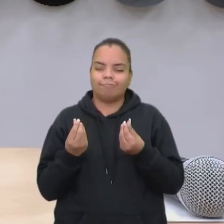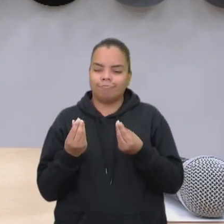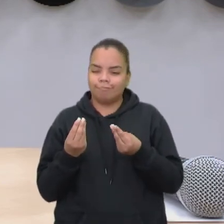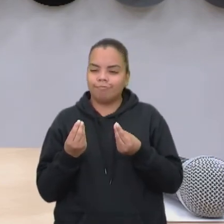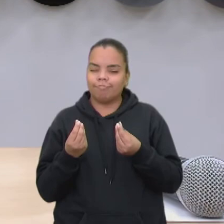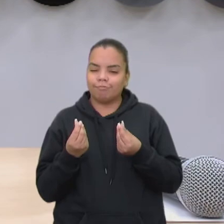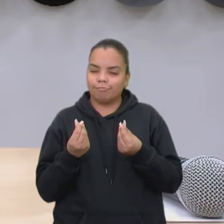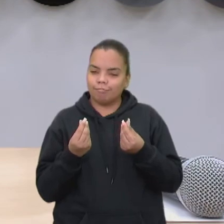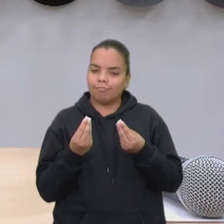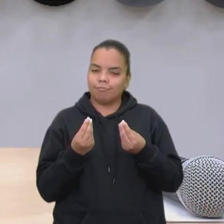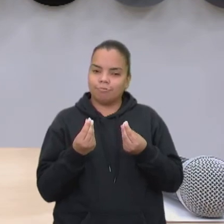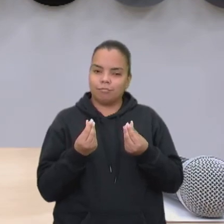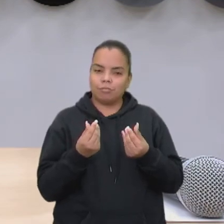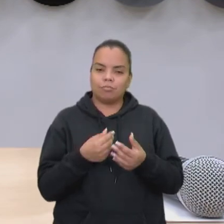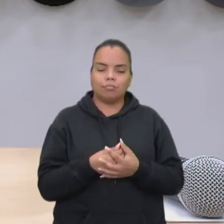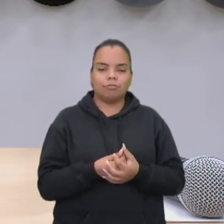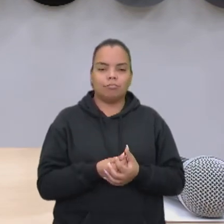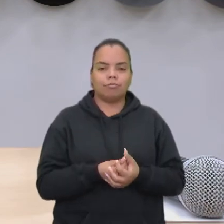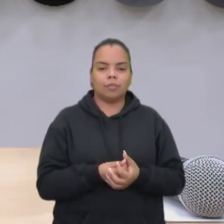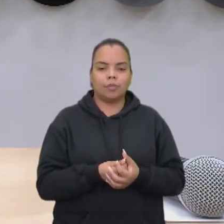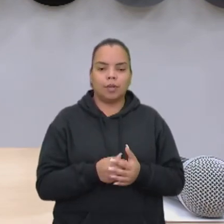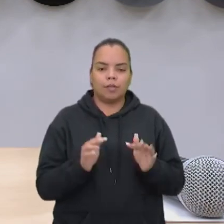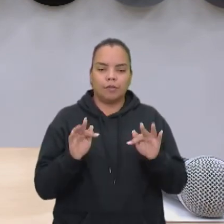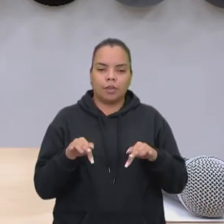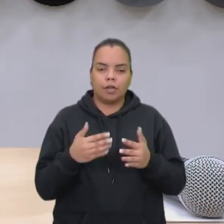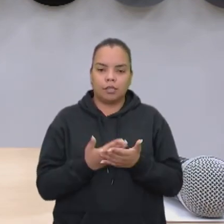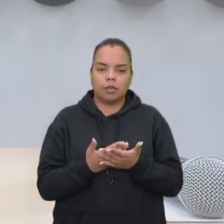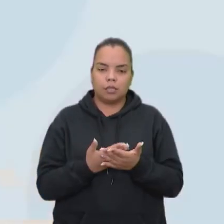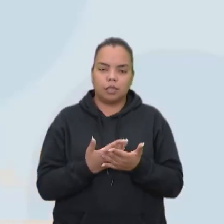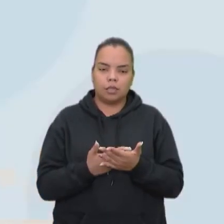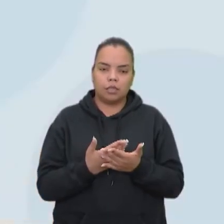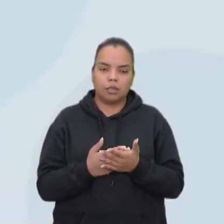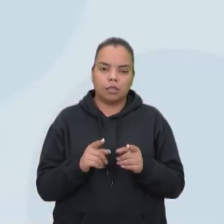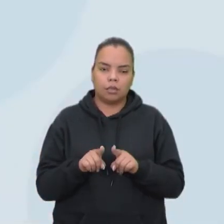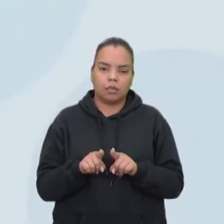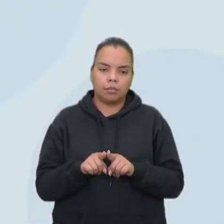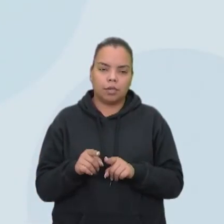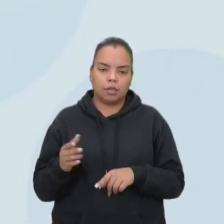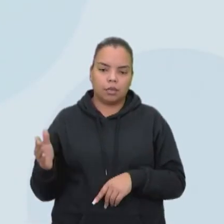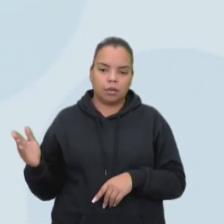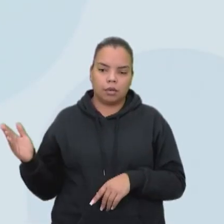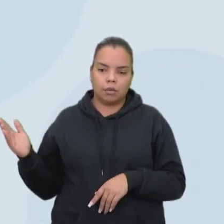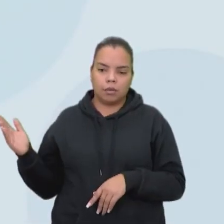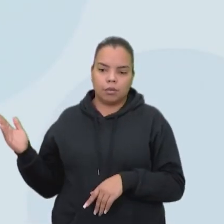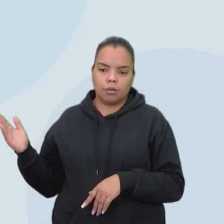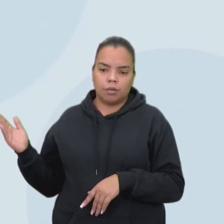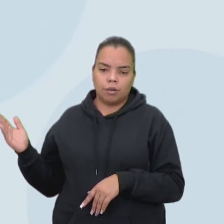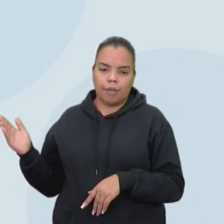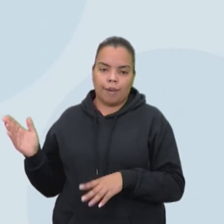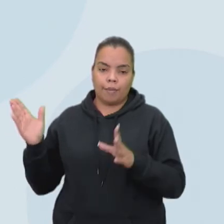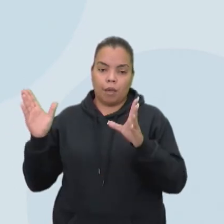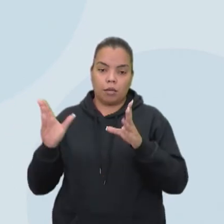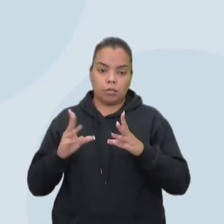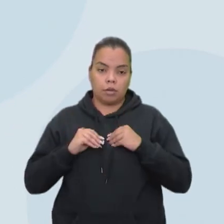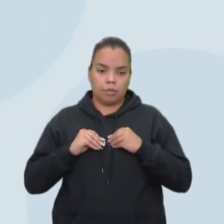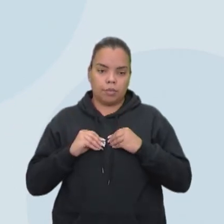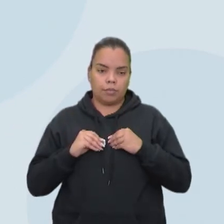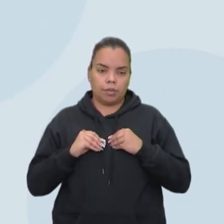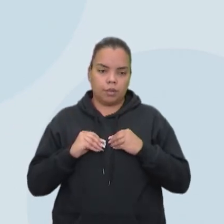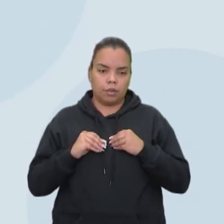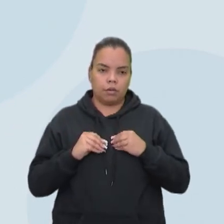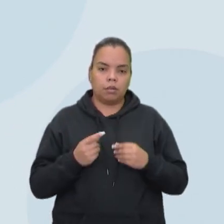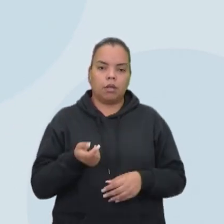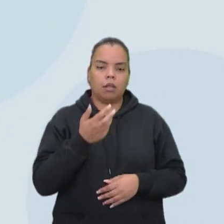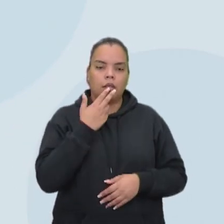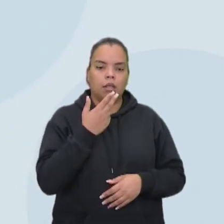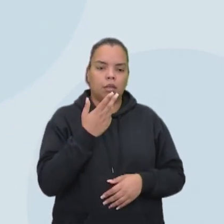gente para sempre, né? Para terminar a nossa aula, a gente vai falar sobre os elementos que a gente se apropria aí e que a gente tem que observar